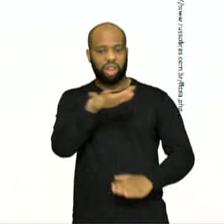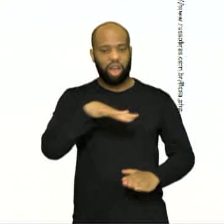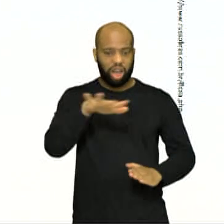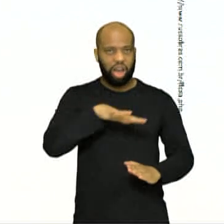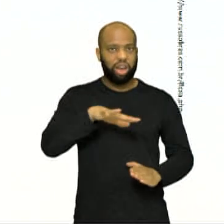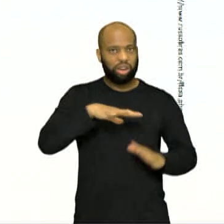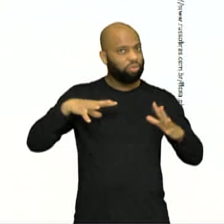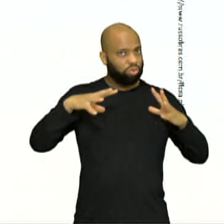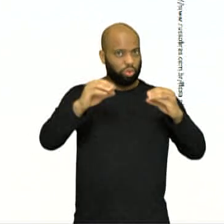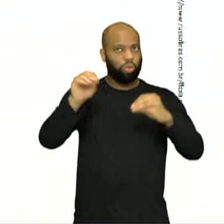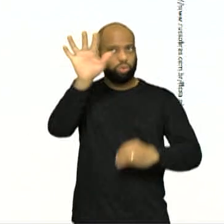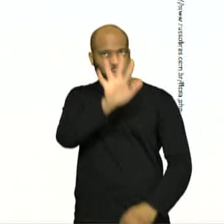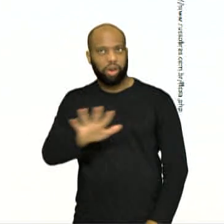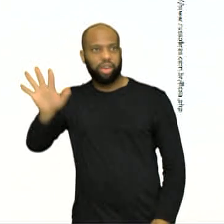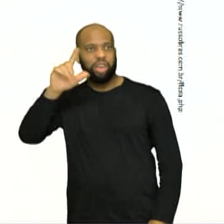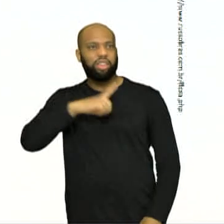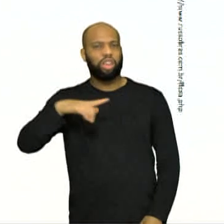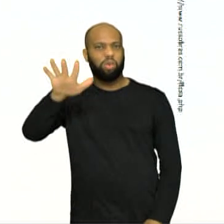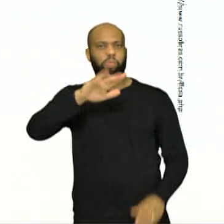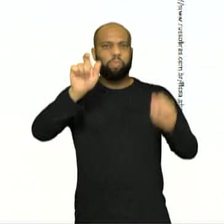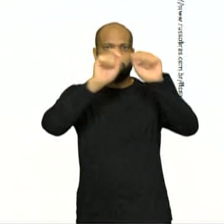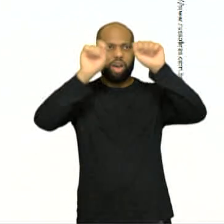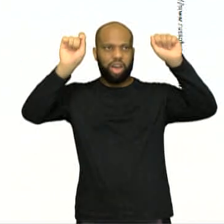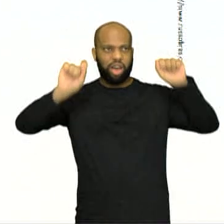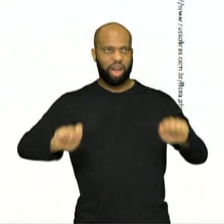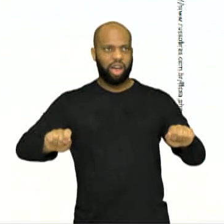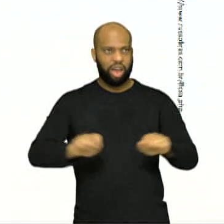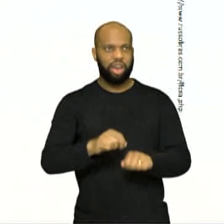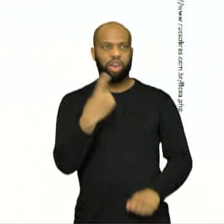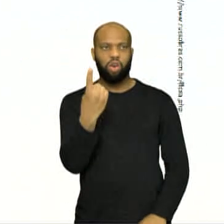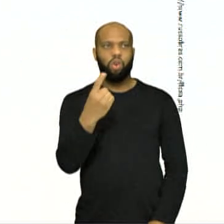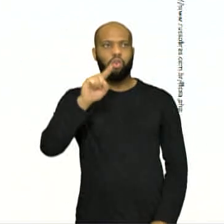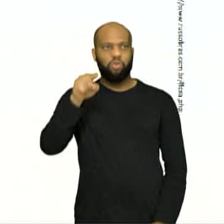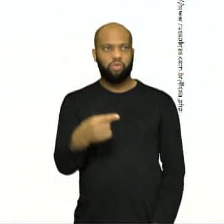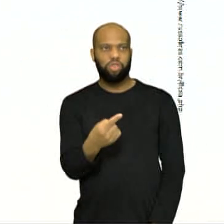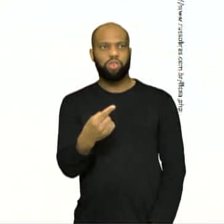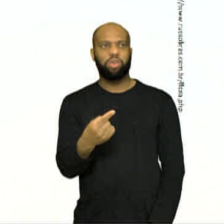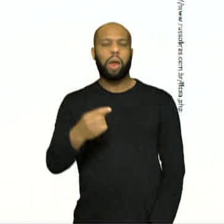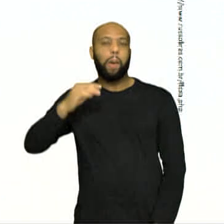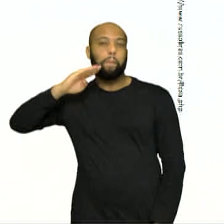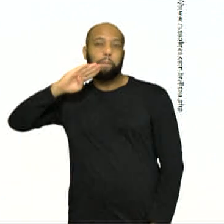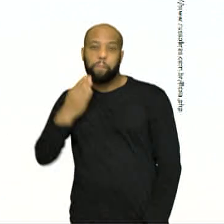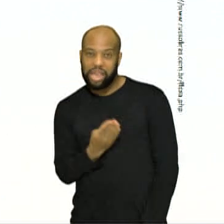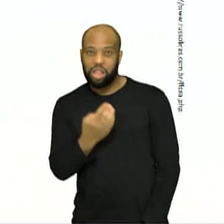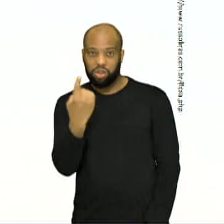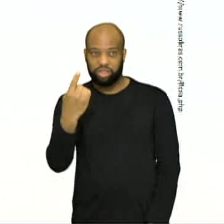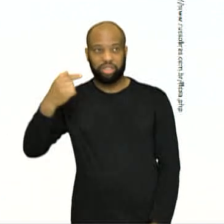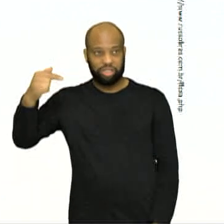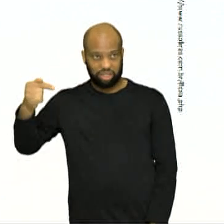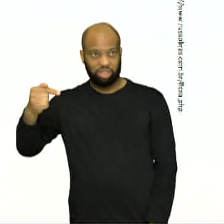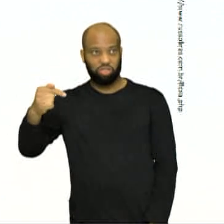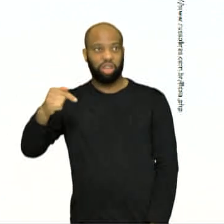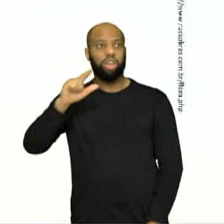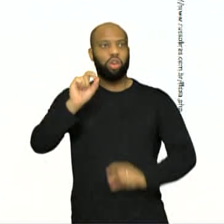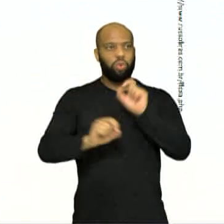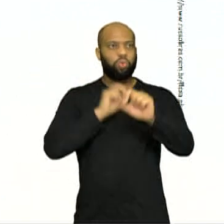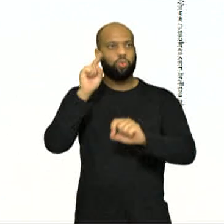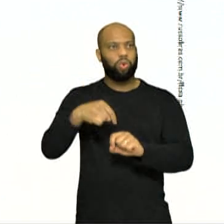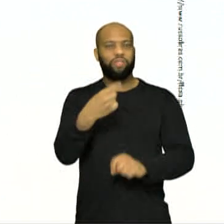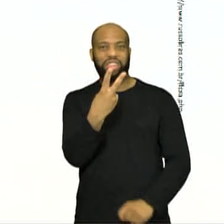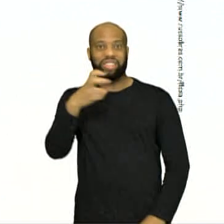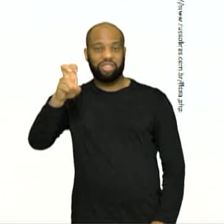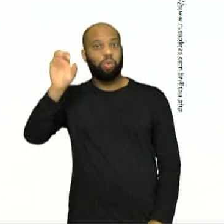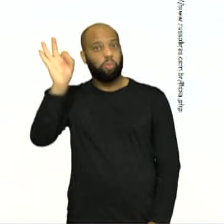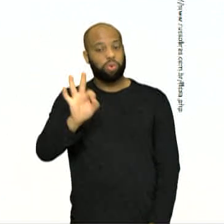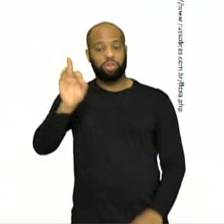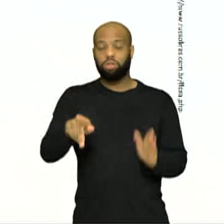de 1,17 bilhões de hectares e representando cerca de 25% dos recursos florestais do